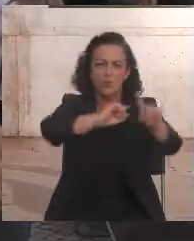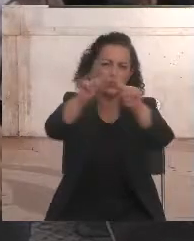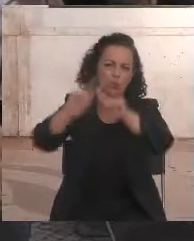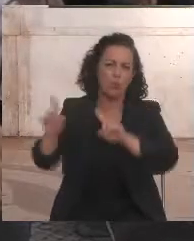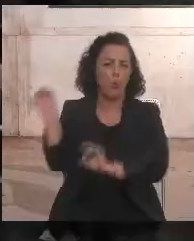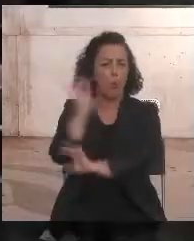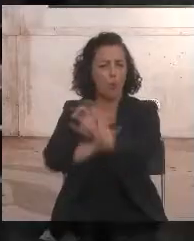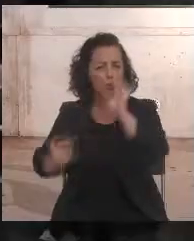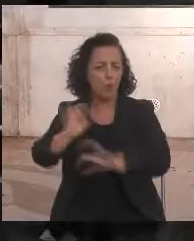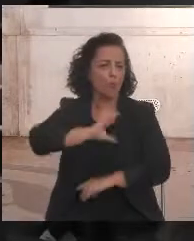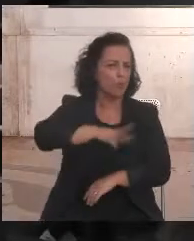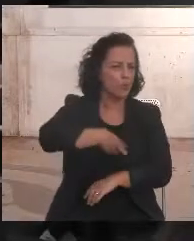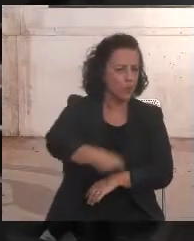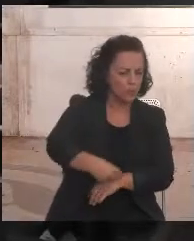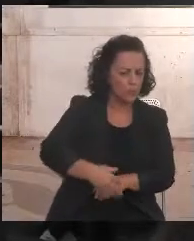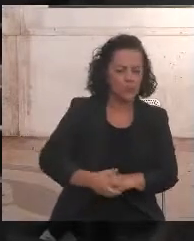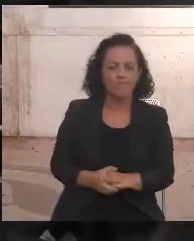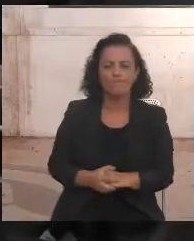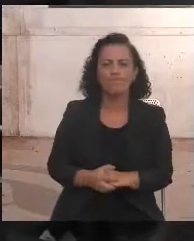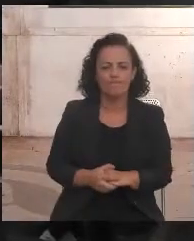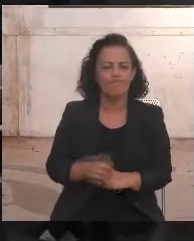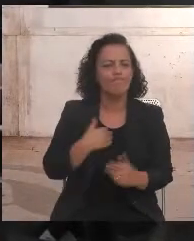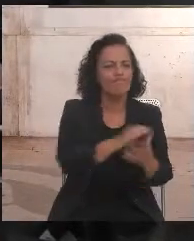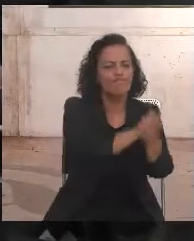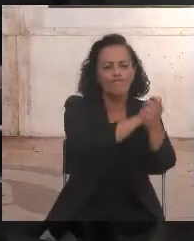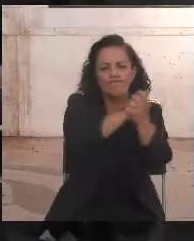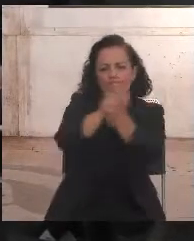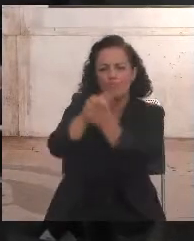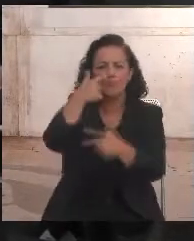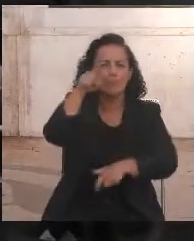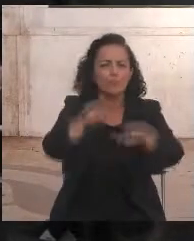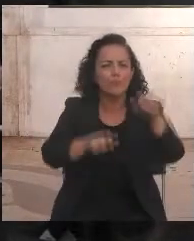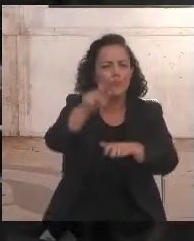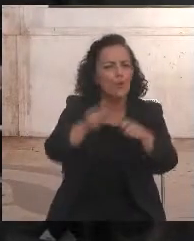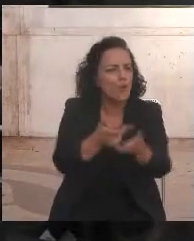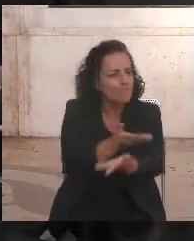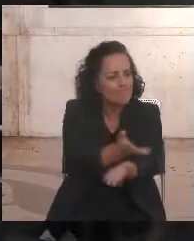do mundo. Saúdo todos os cidadãos e cidadãs